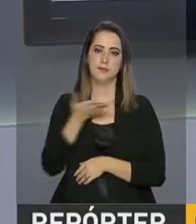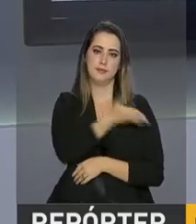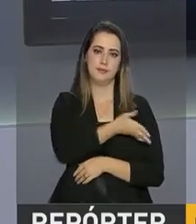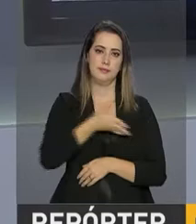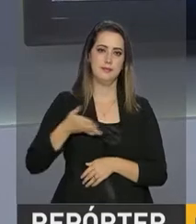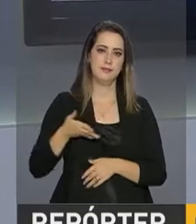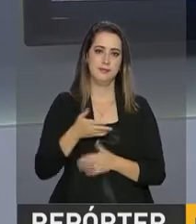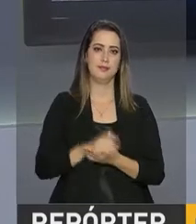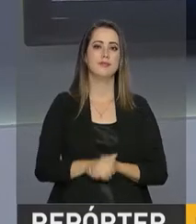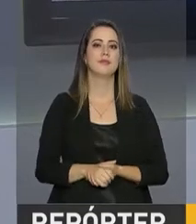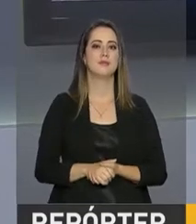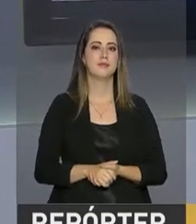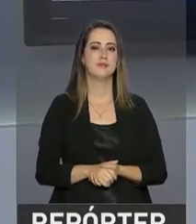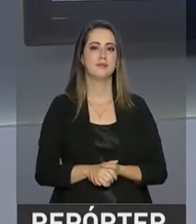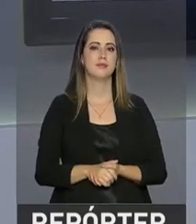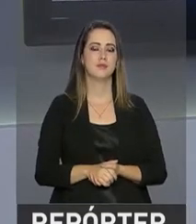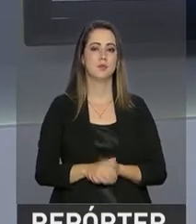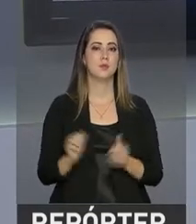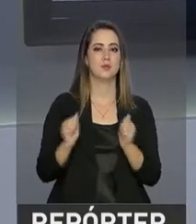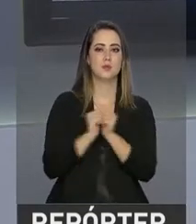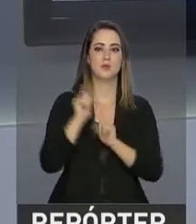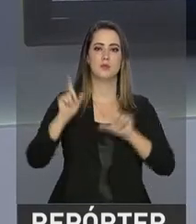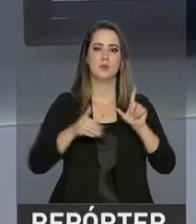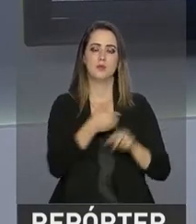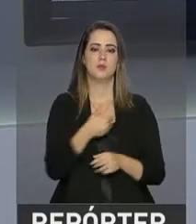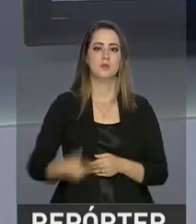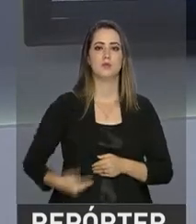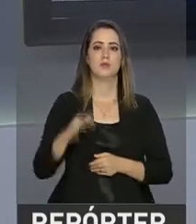também está na página da NBR na internet. Continue